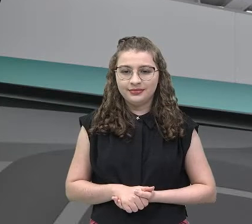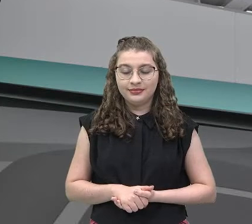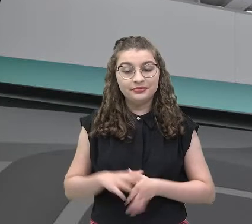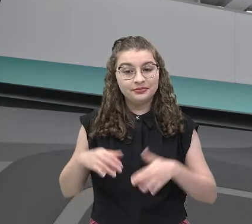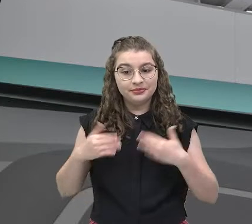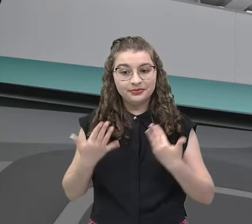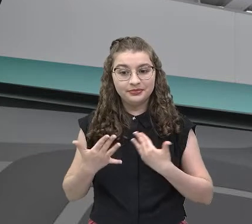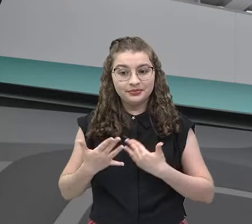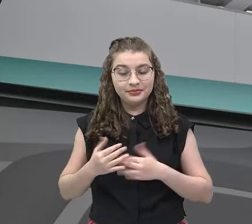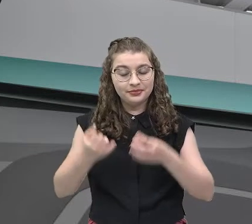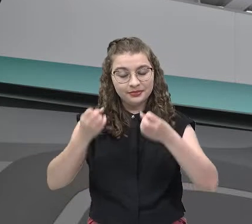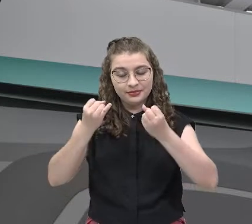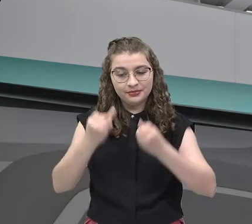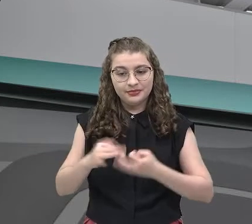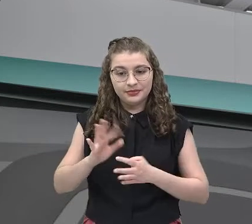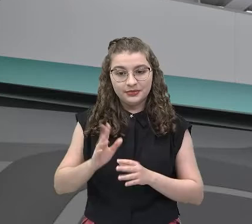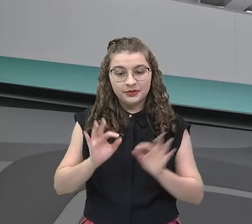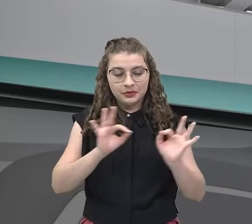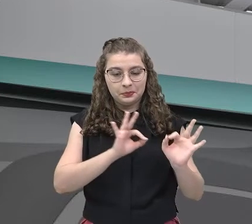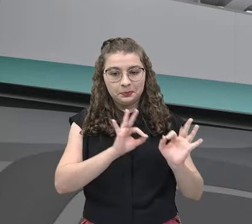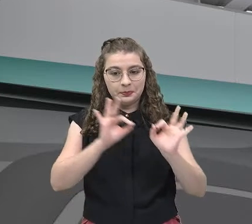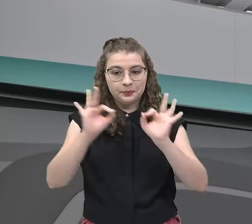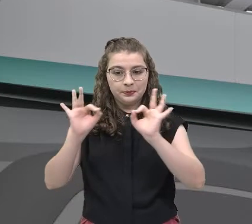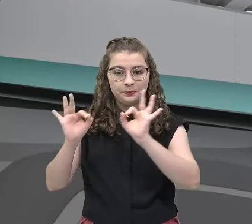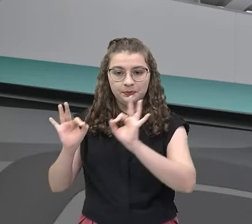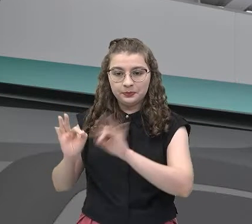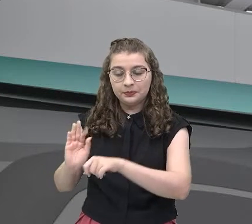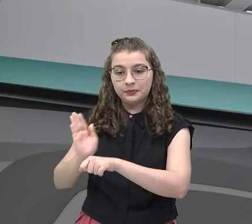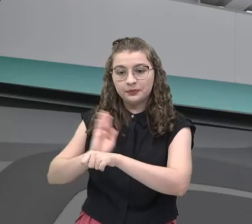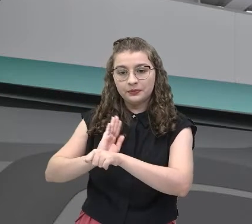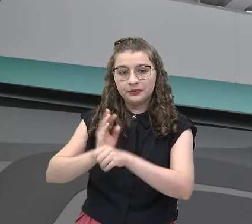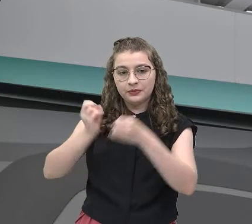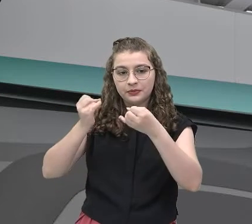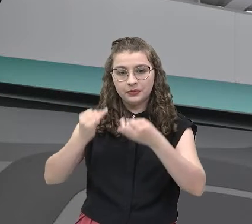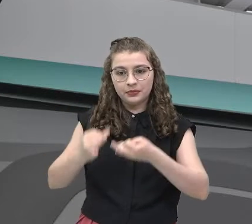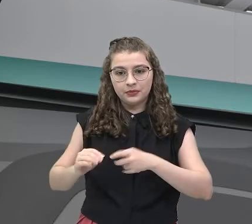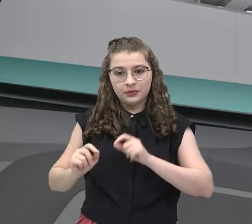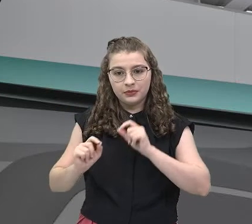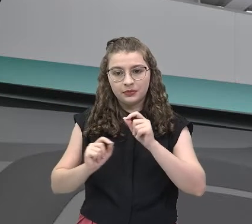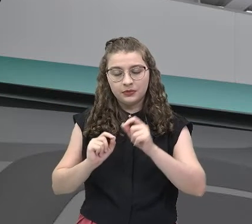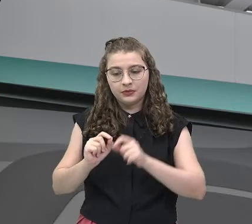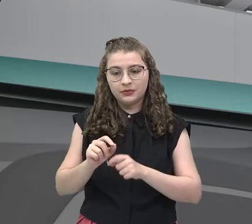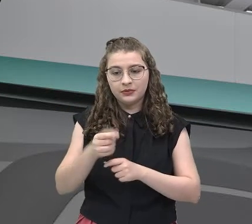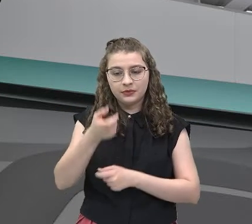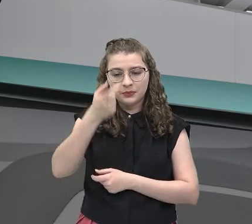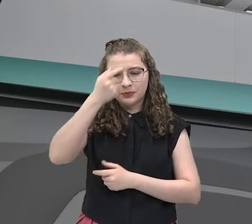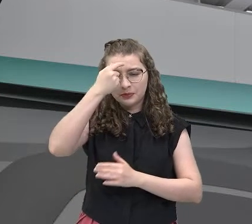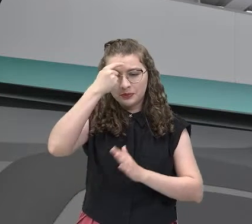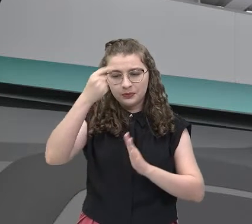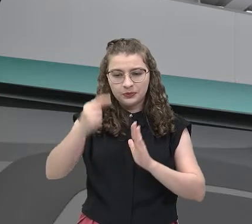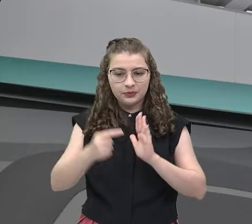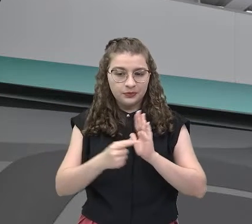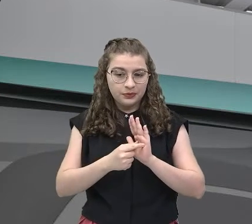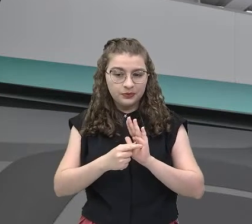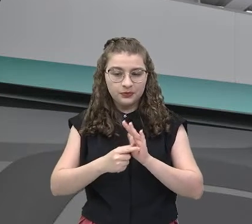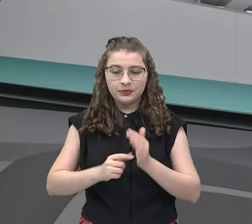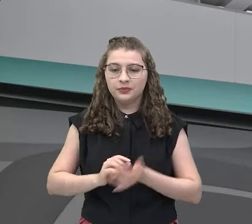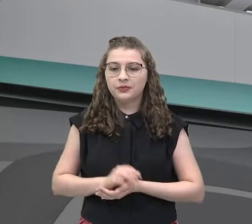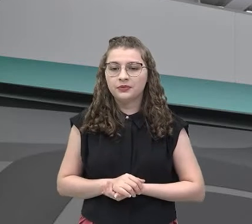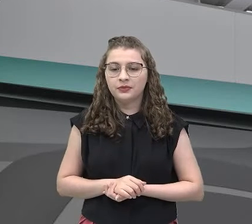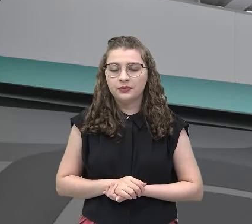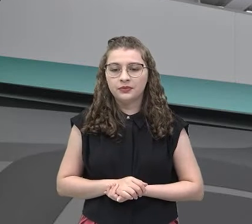Bem, como eu falei para vocês acompanharam um pouquinho, né, falando sobre AI, Artificial